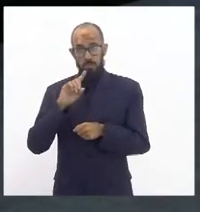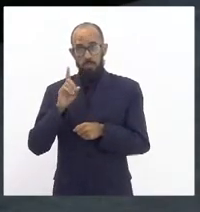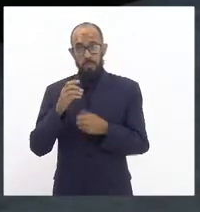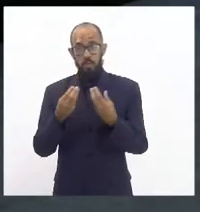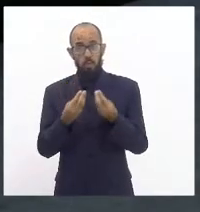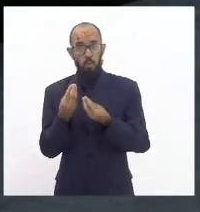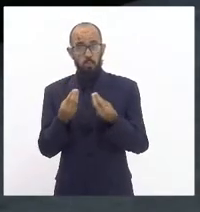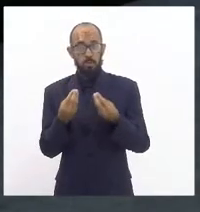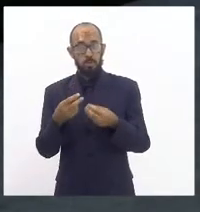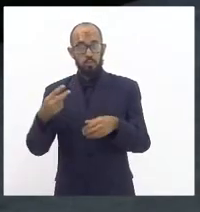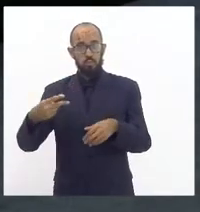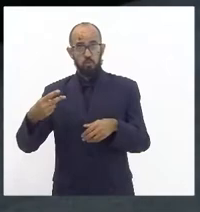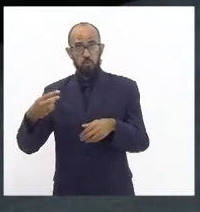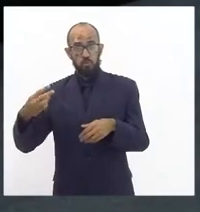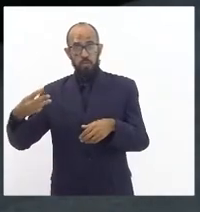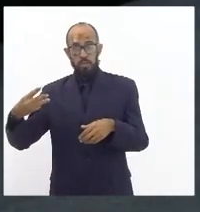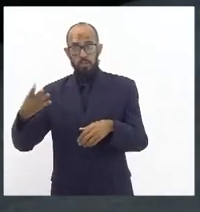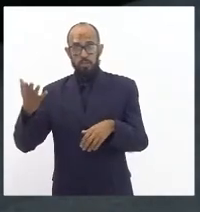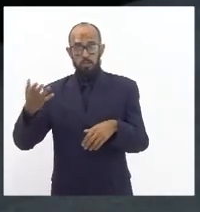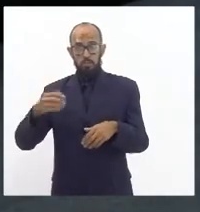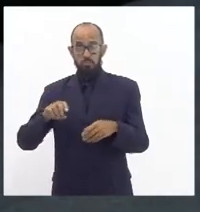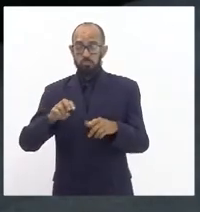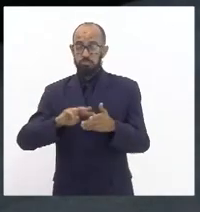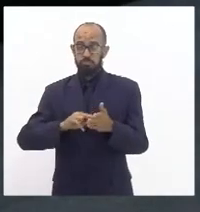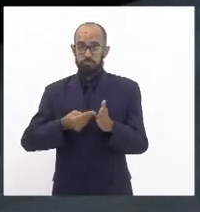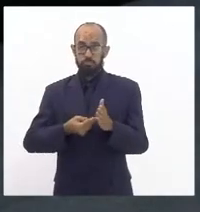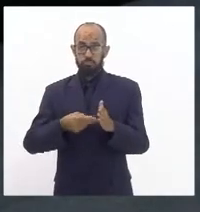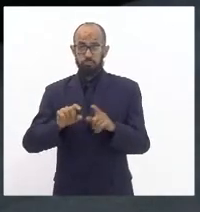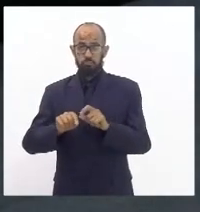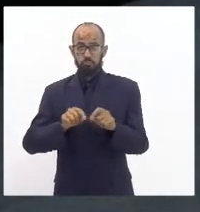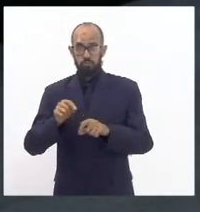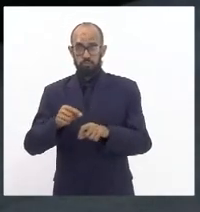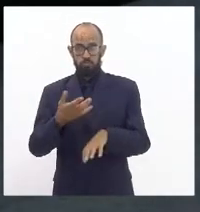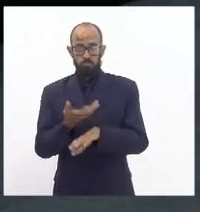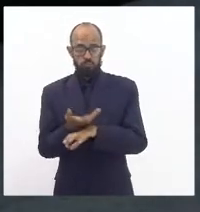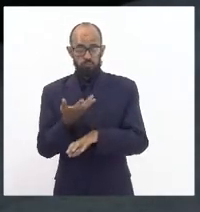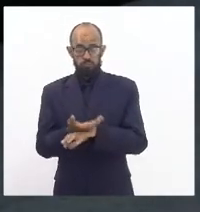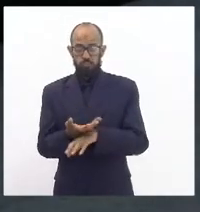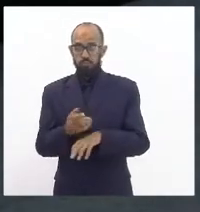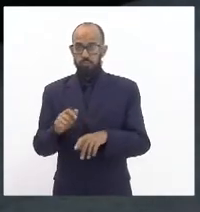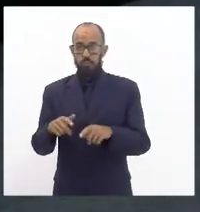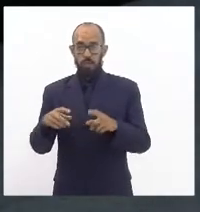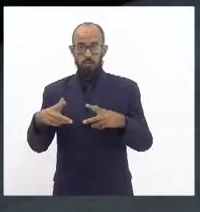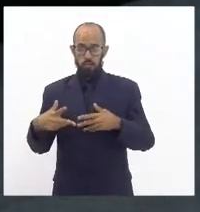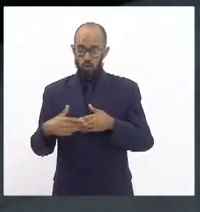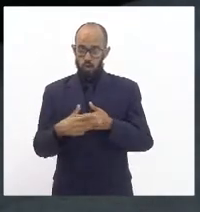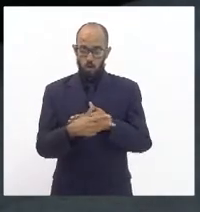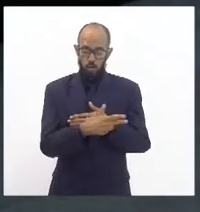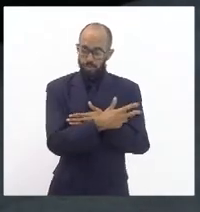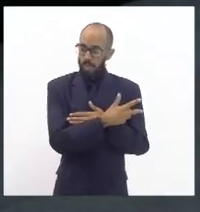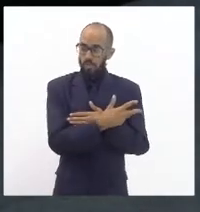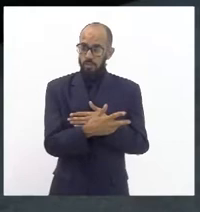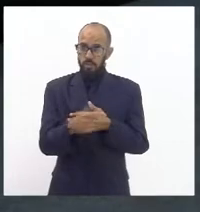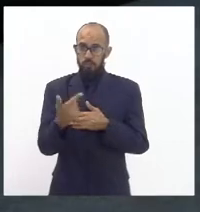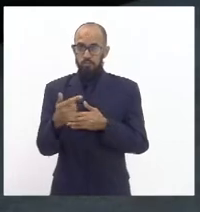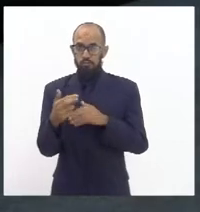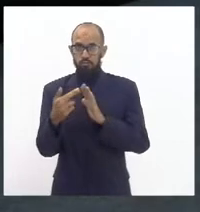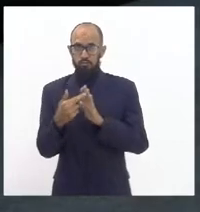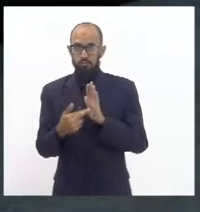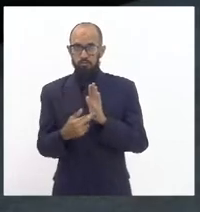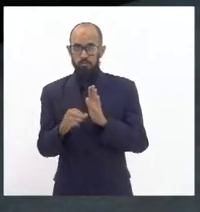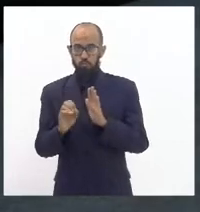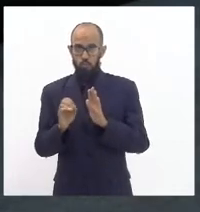seria o segundo o terceiro ano ou seja o currículo estava sendo completamente recortado sem nenhum critério